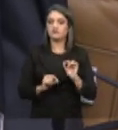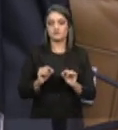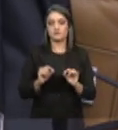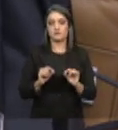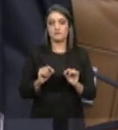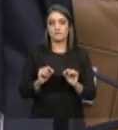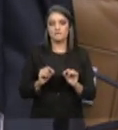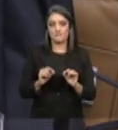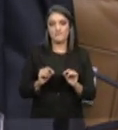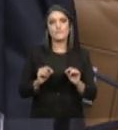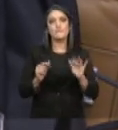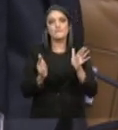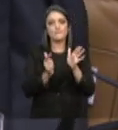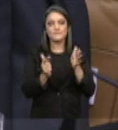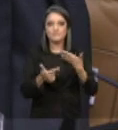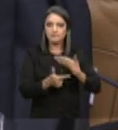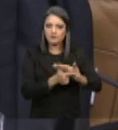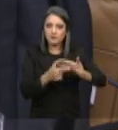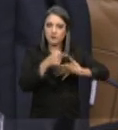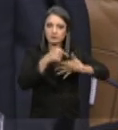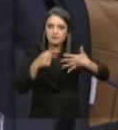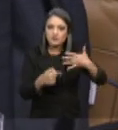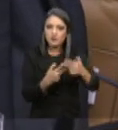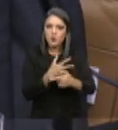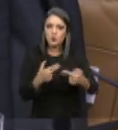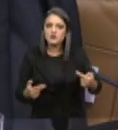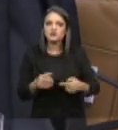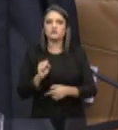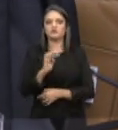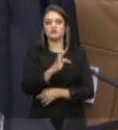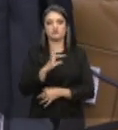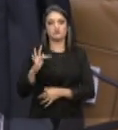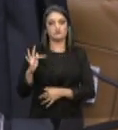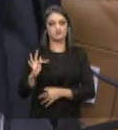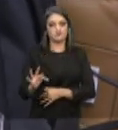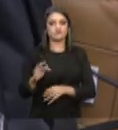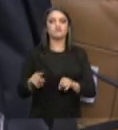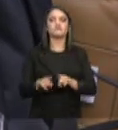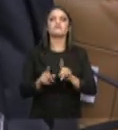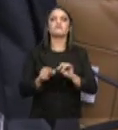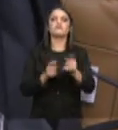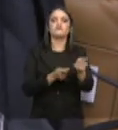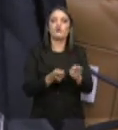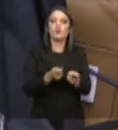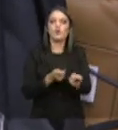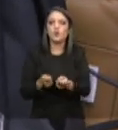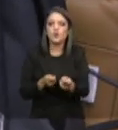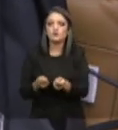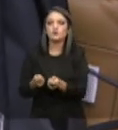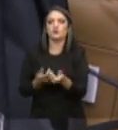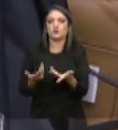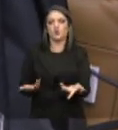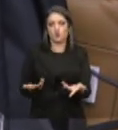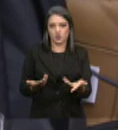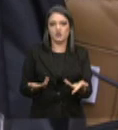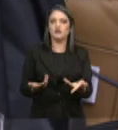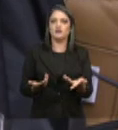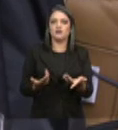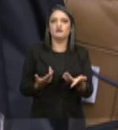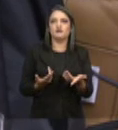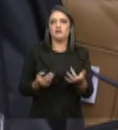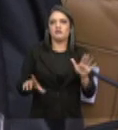previstas atribuições desse tribunal dentre as quais a de fazer o controle de consolidado das